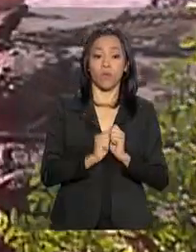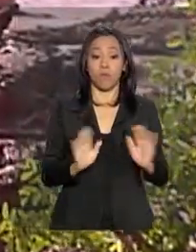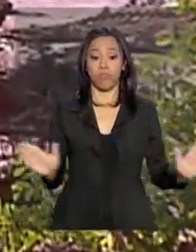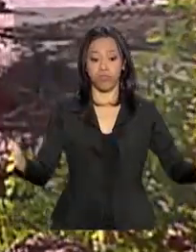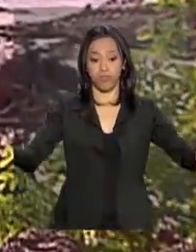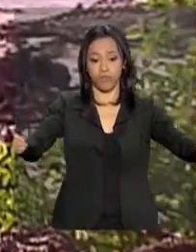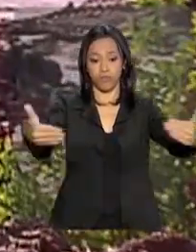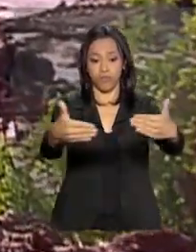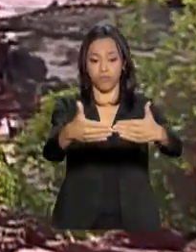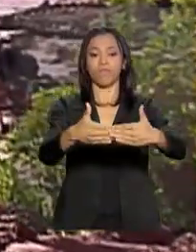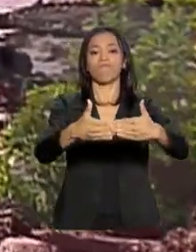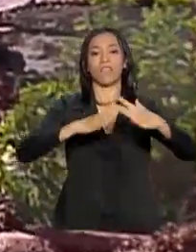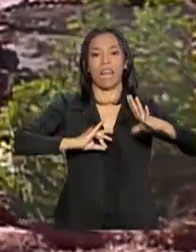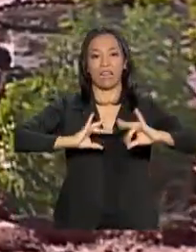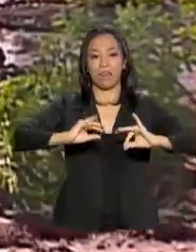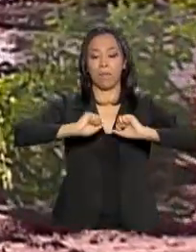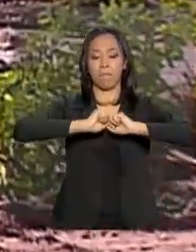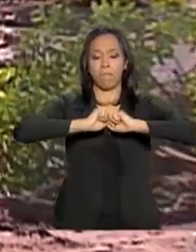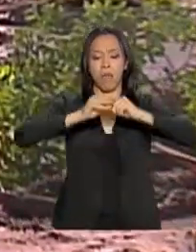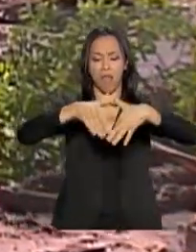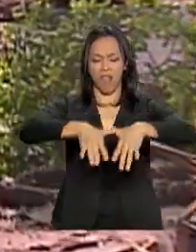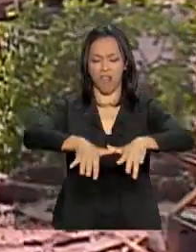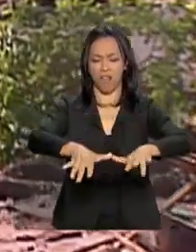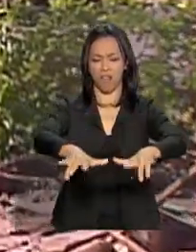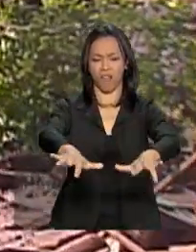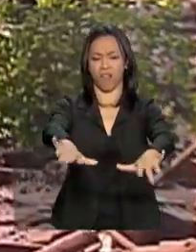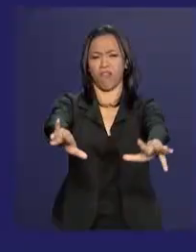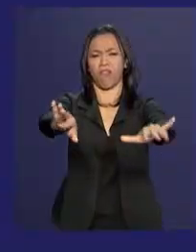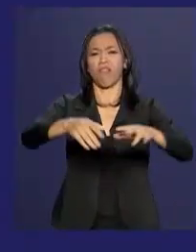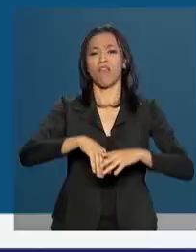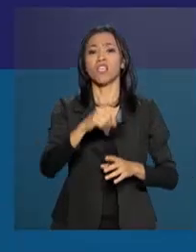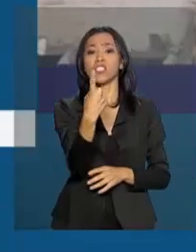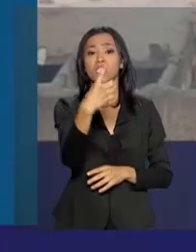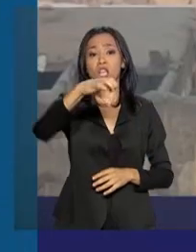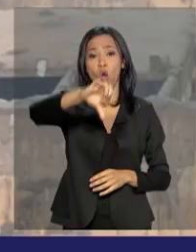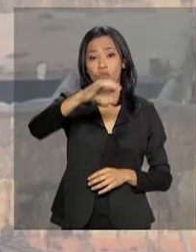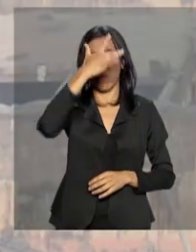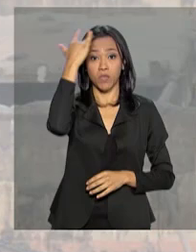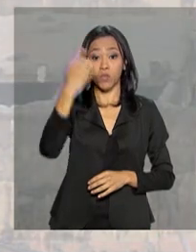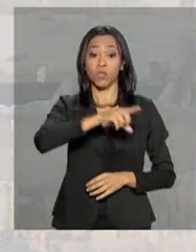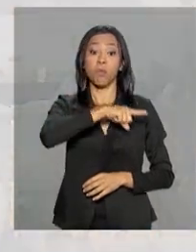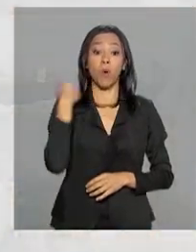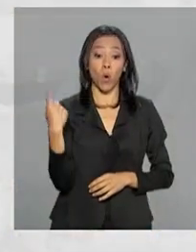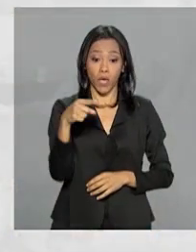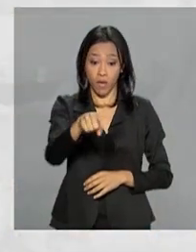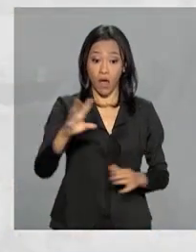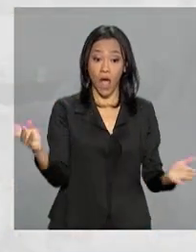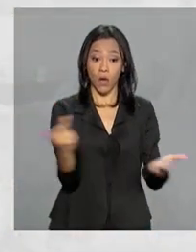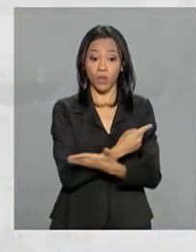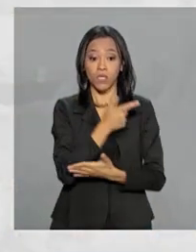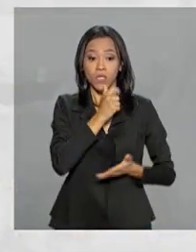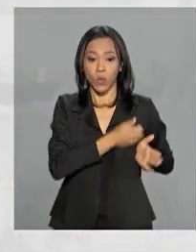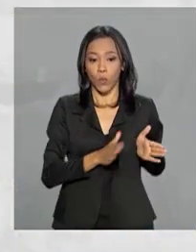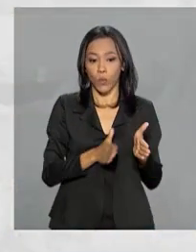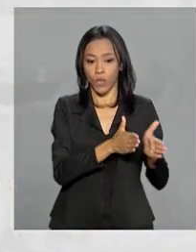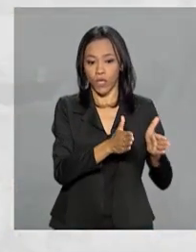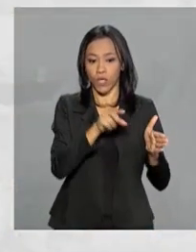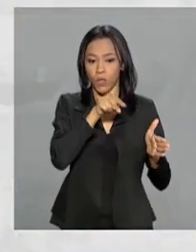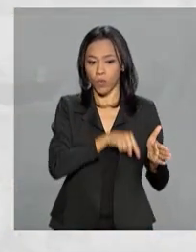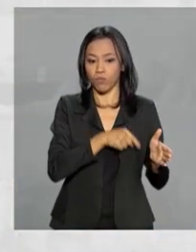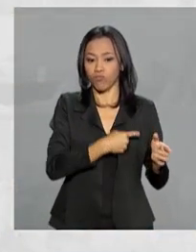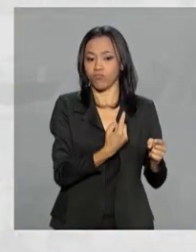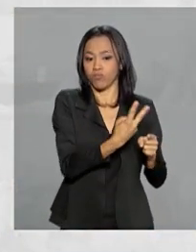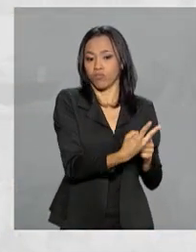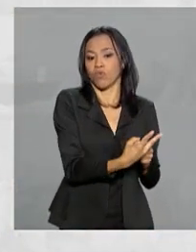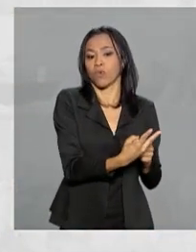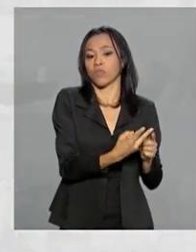área da mineradora Samarco em Mariana. 19 pessoas morreram. A lama atingiu os rios Gualacho do Norte e Carmo